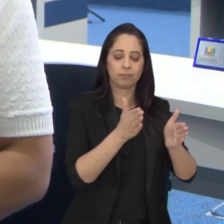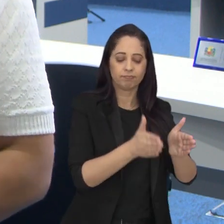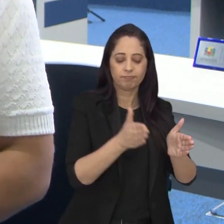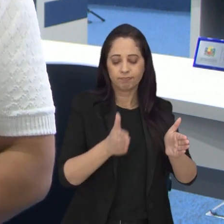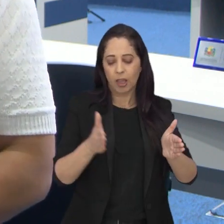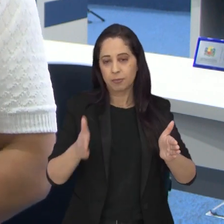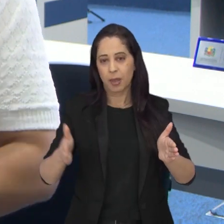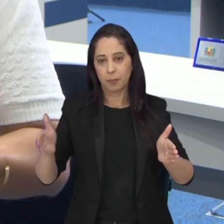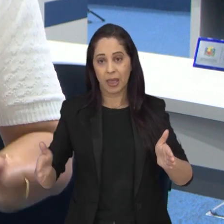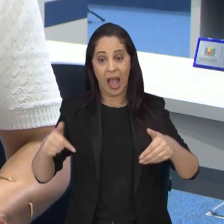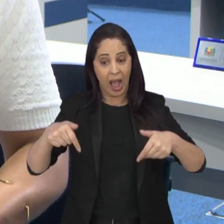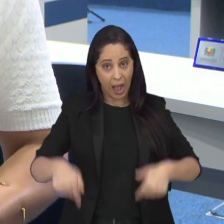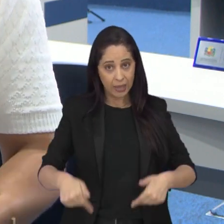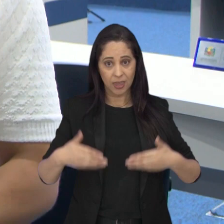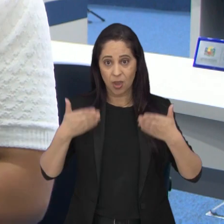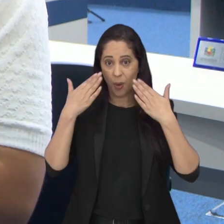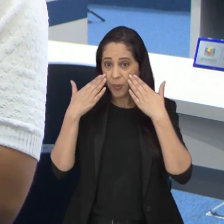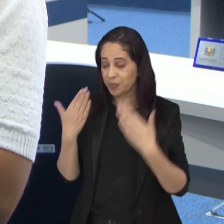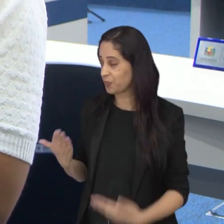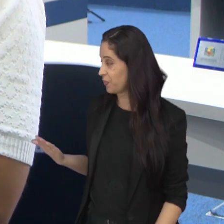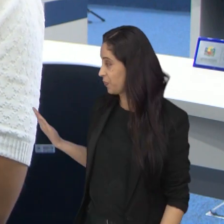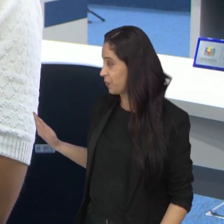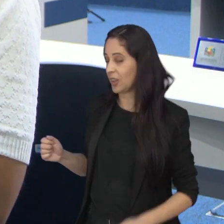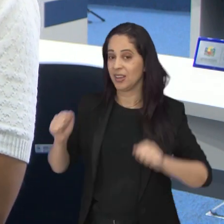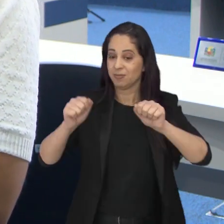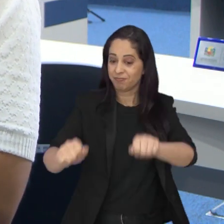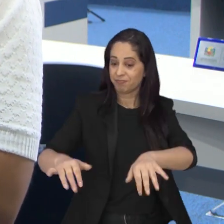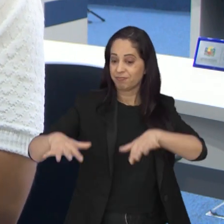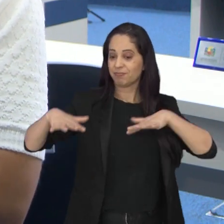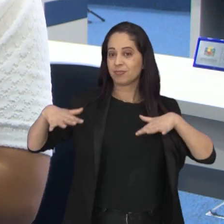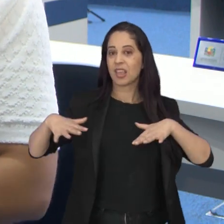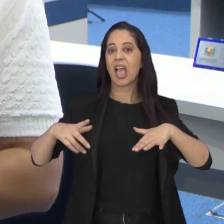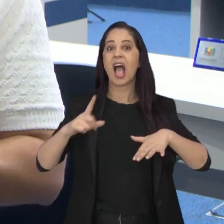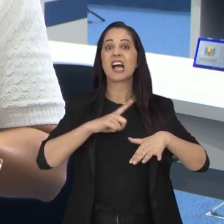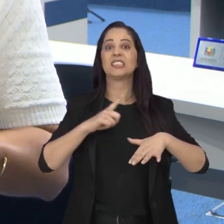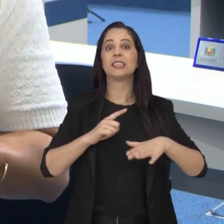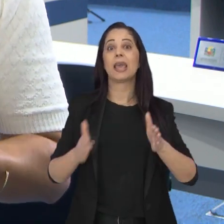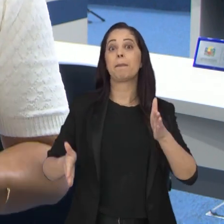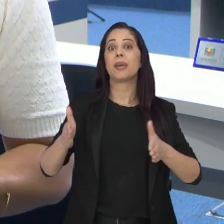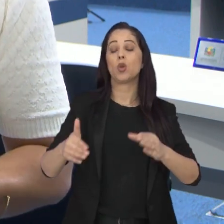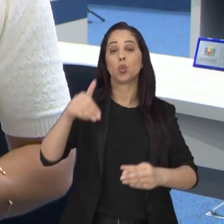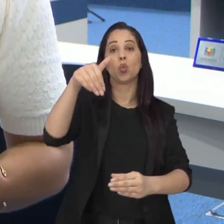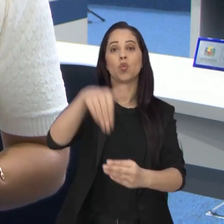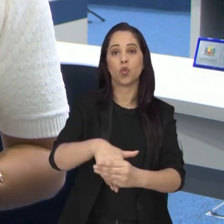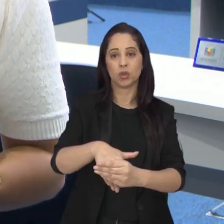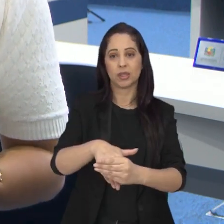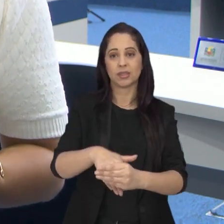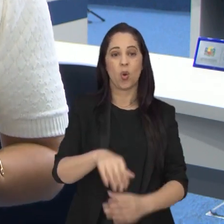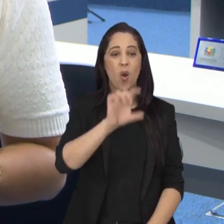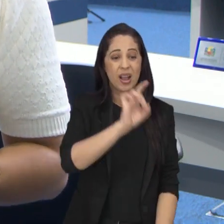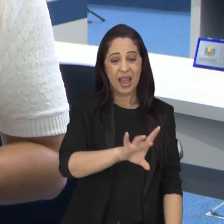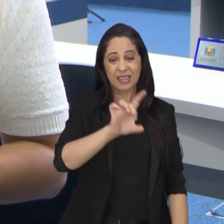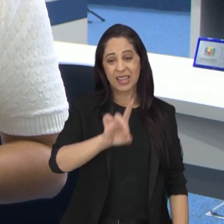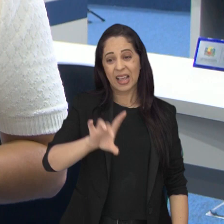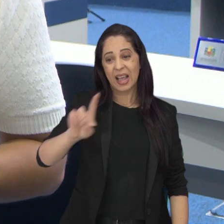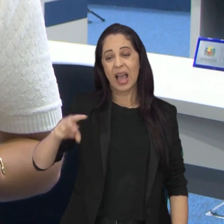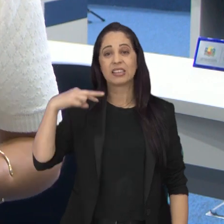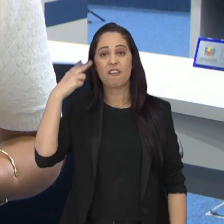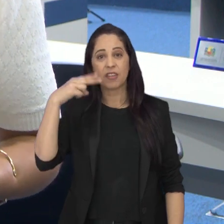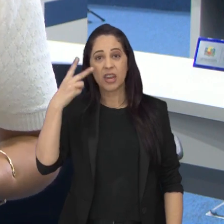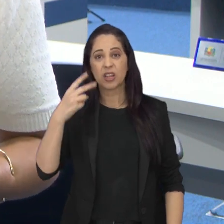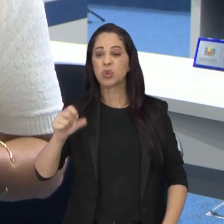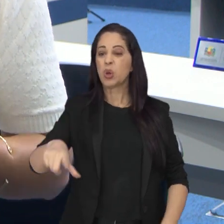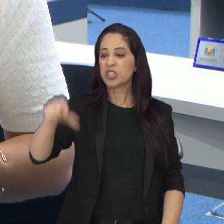diversas etapas. E é aqui, no plenário da Câmara, que ocorre a votação. Cada vereador decide